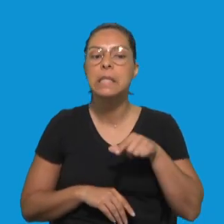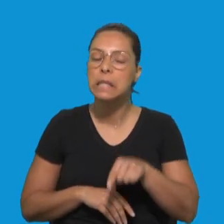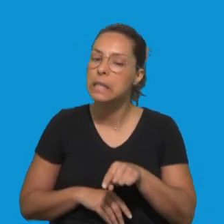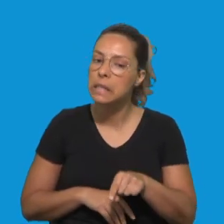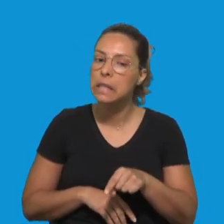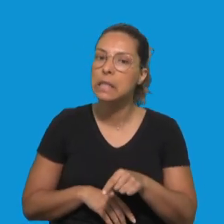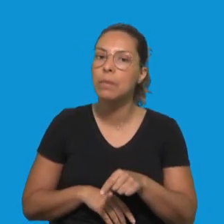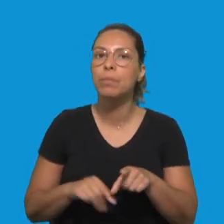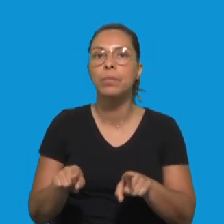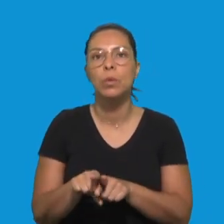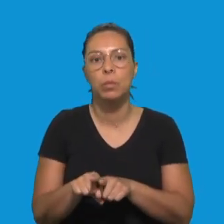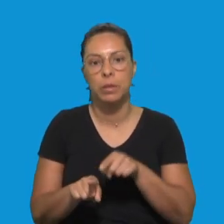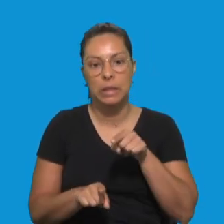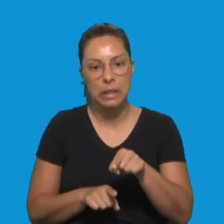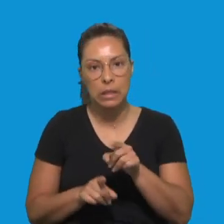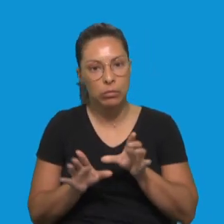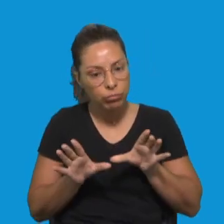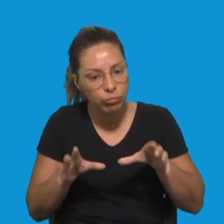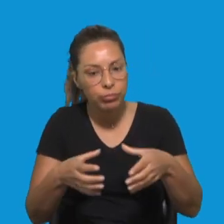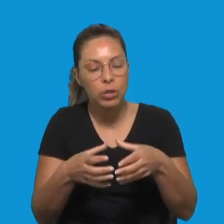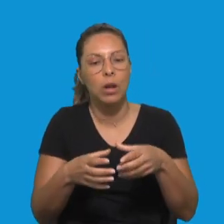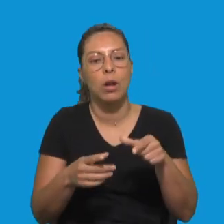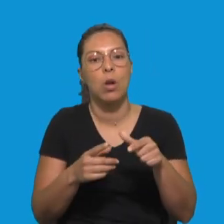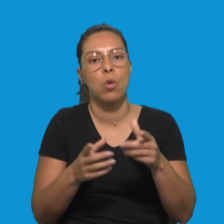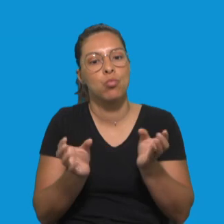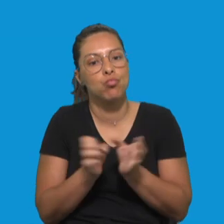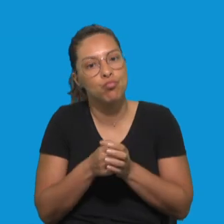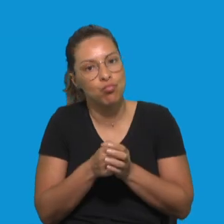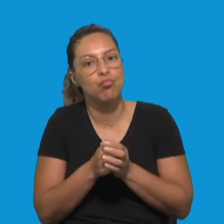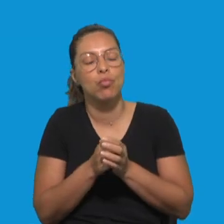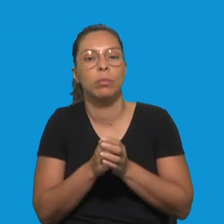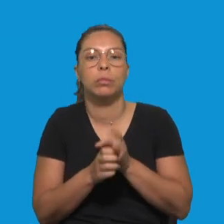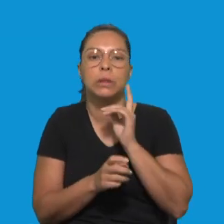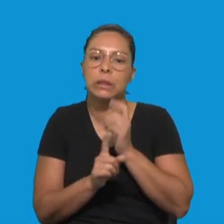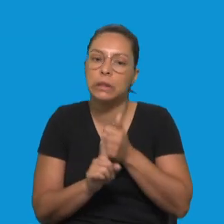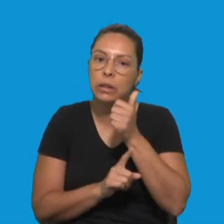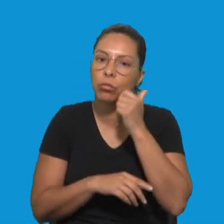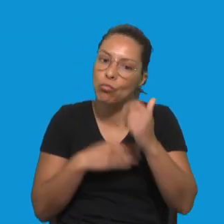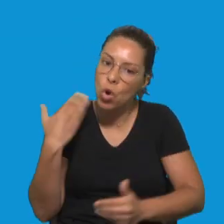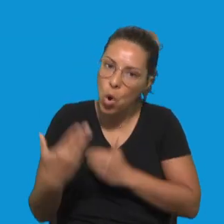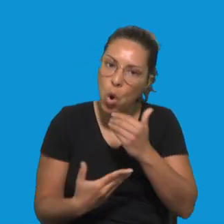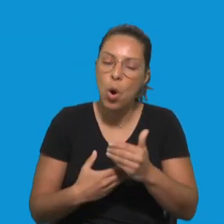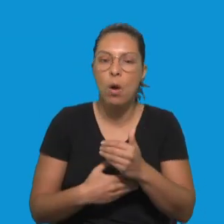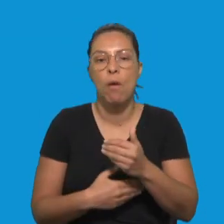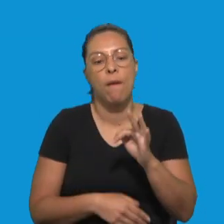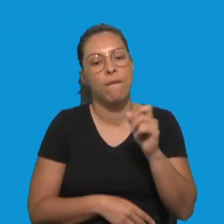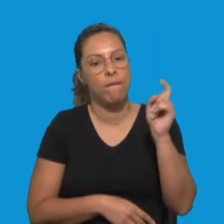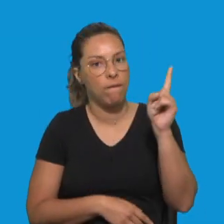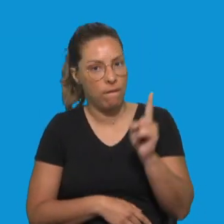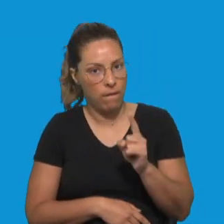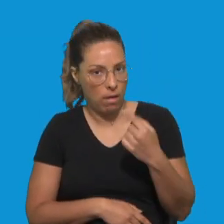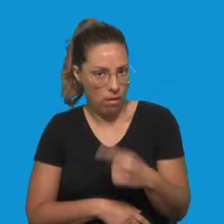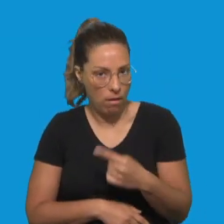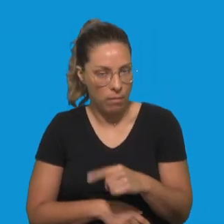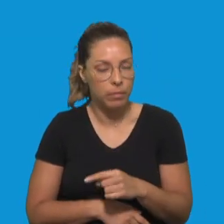para que esta vivência de comunhão seja a verdadeira expressão da fé pascal. Ou seja,